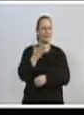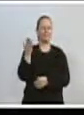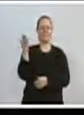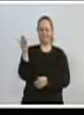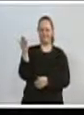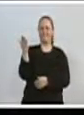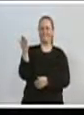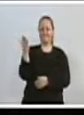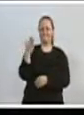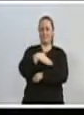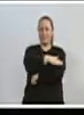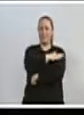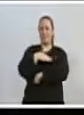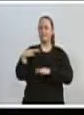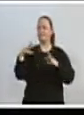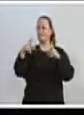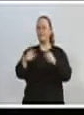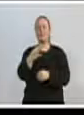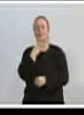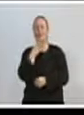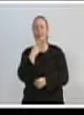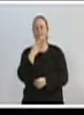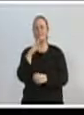o grande naturalista que todos conhecem,